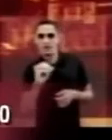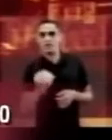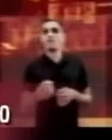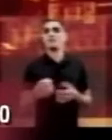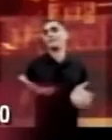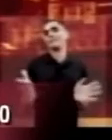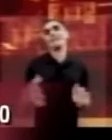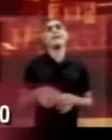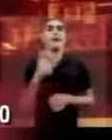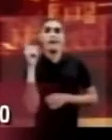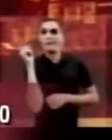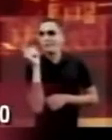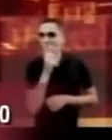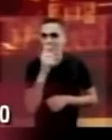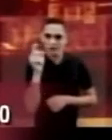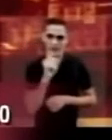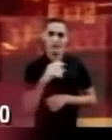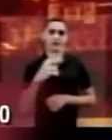nós já tivemos por dia.